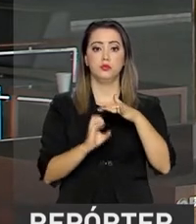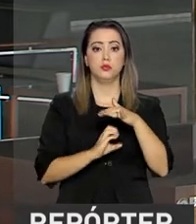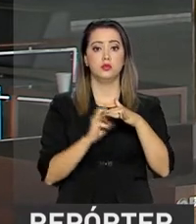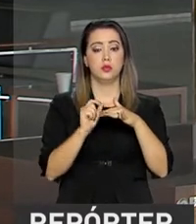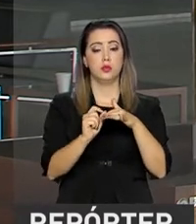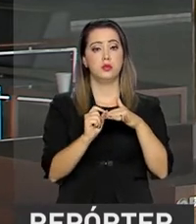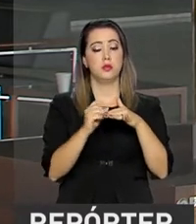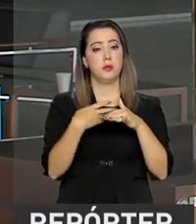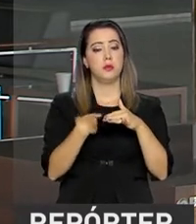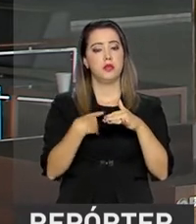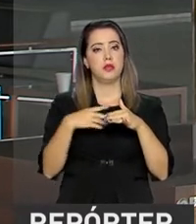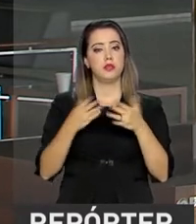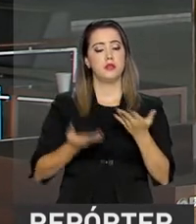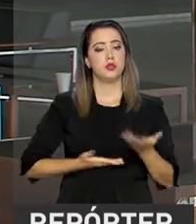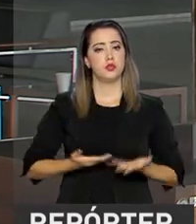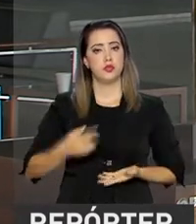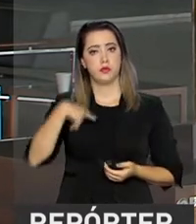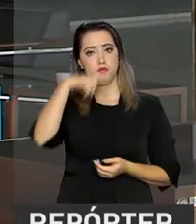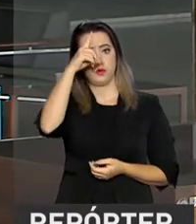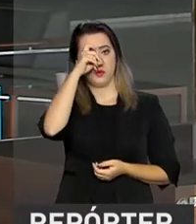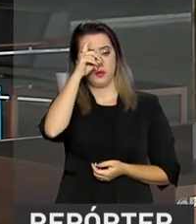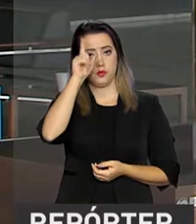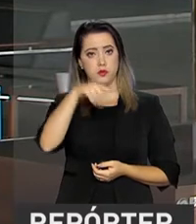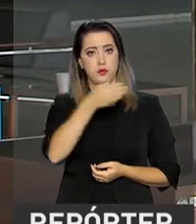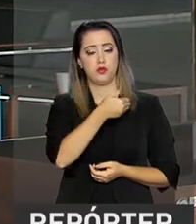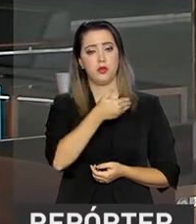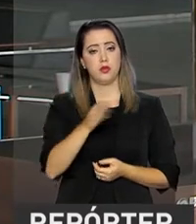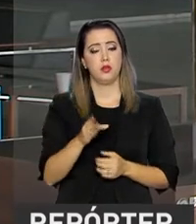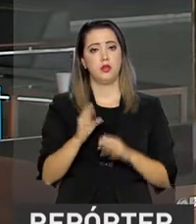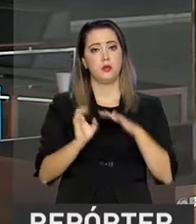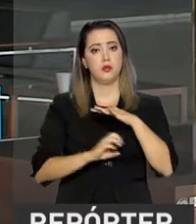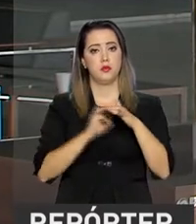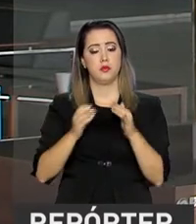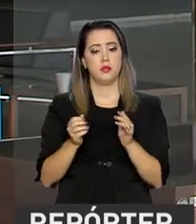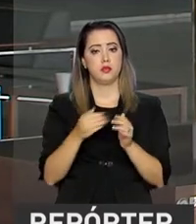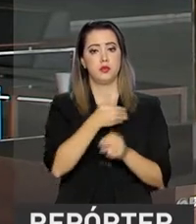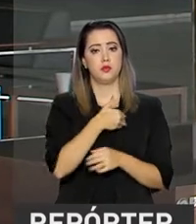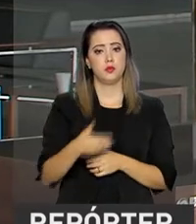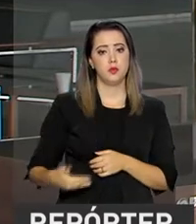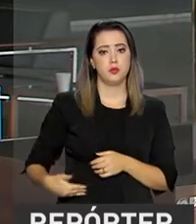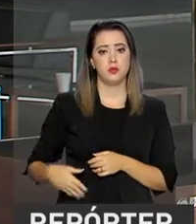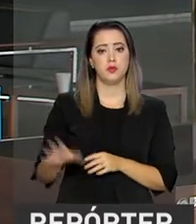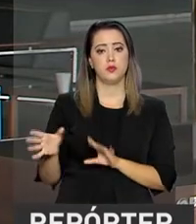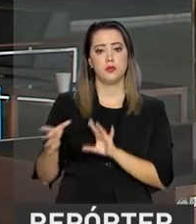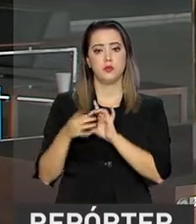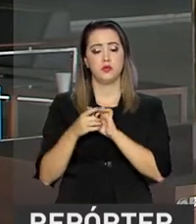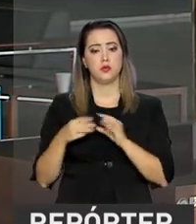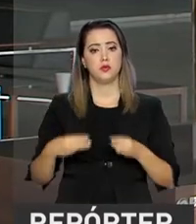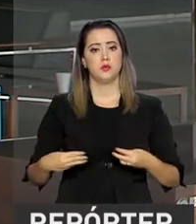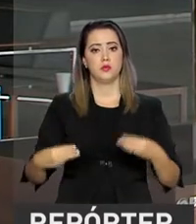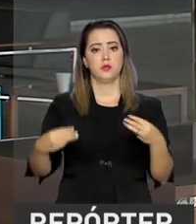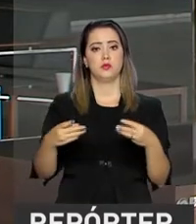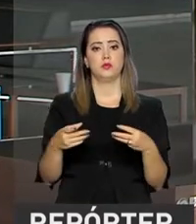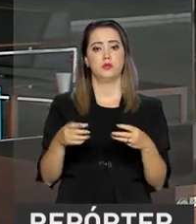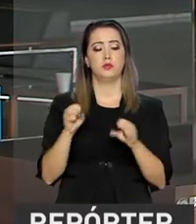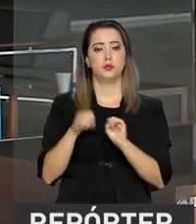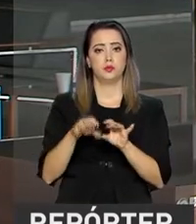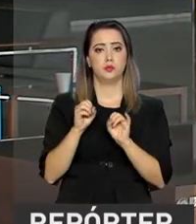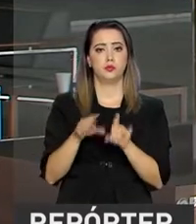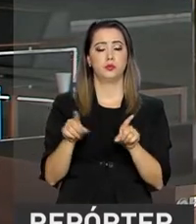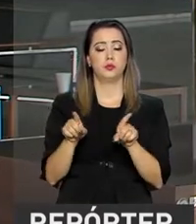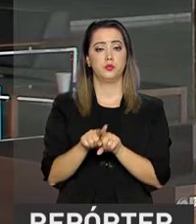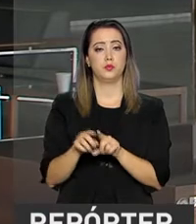hospitalares que é uma empresa pública vinculada ao ministério da educação e que faz a gestão desses